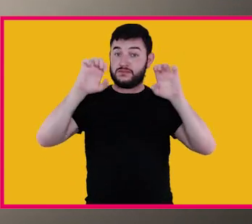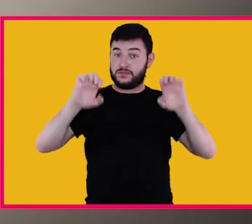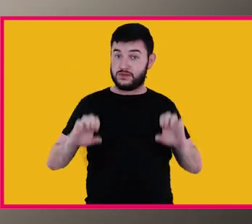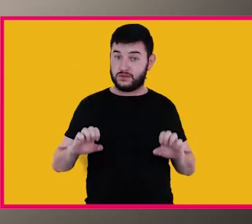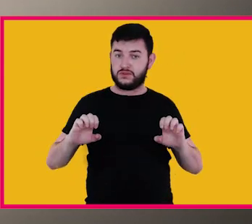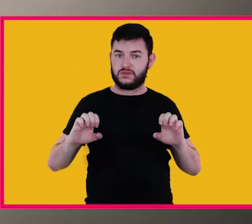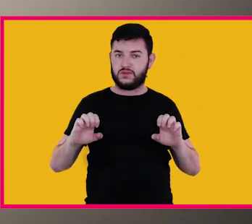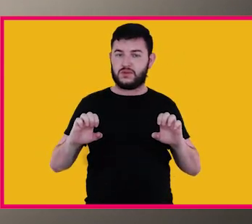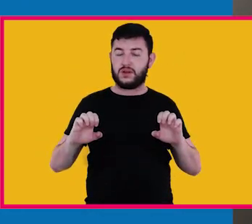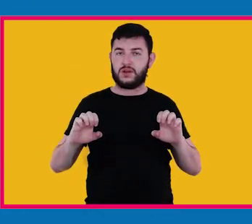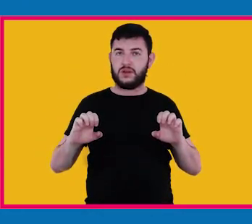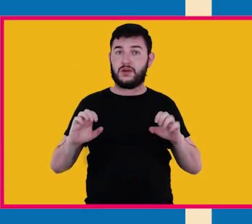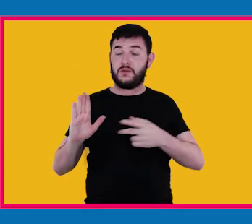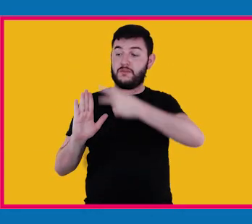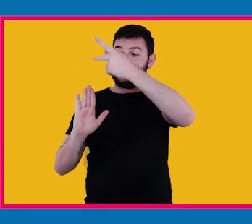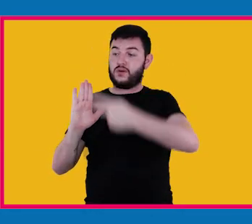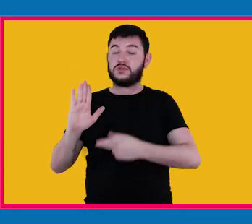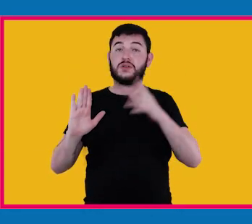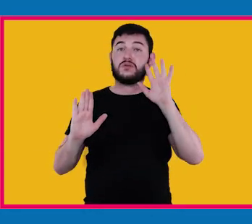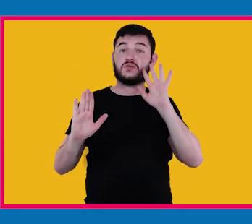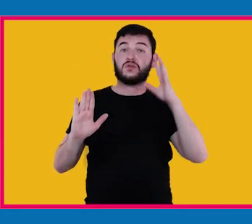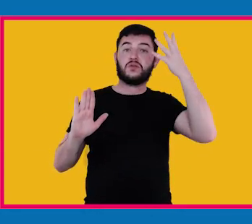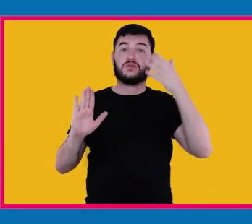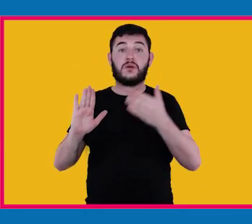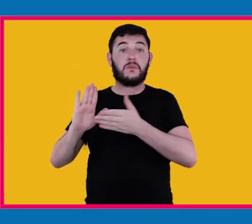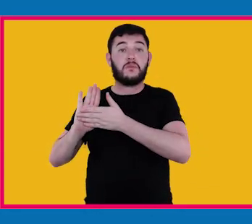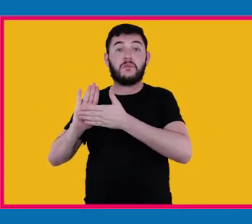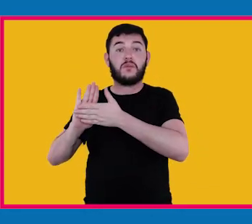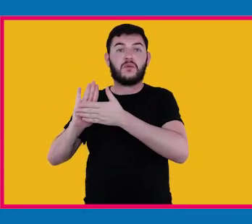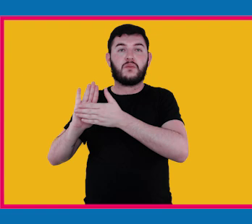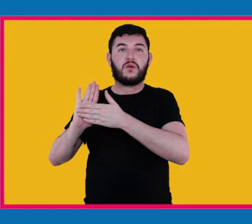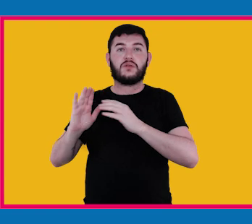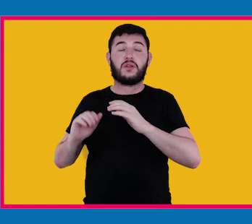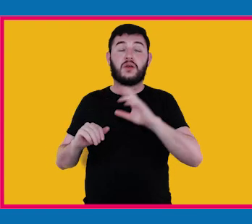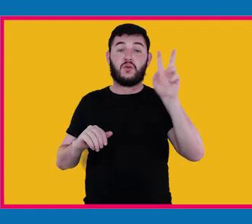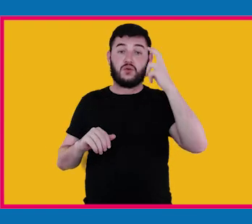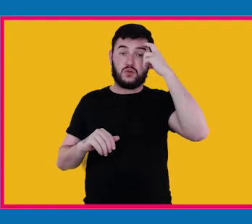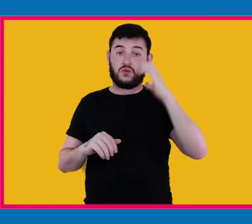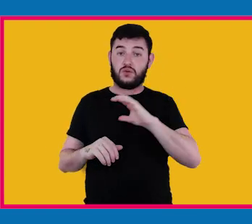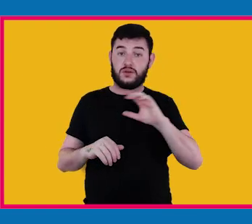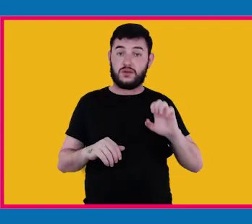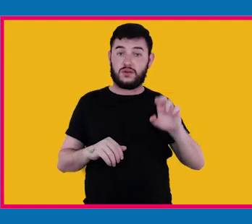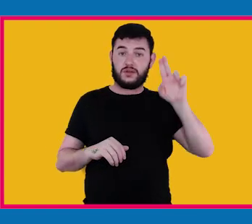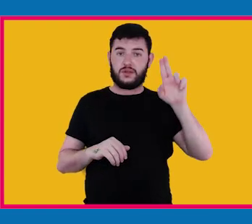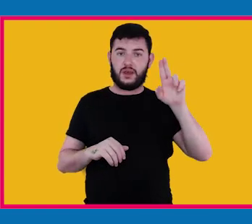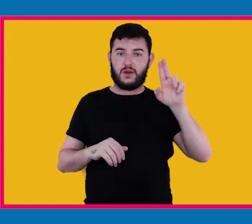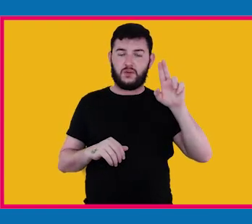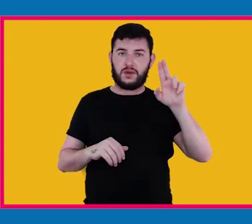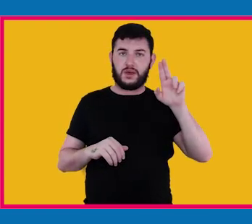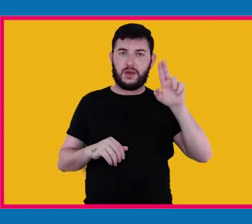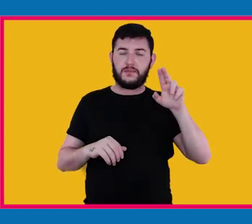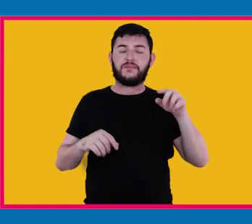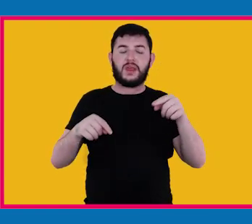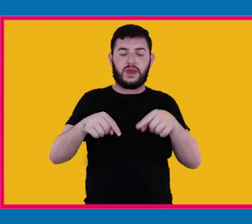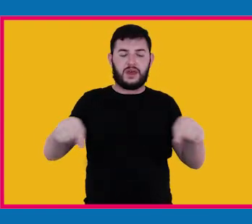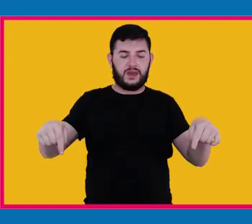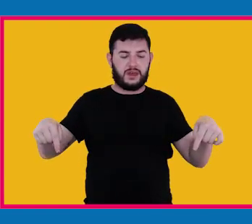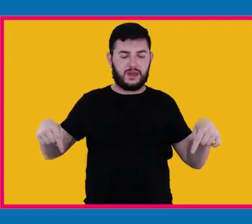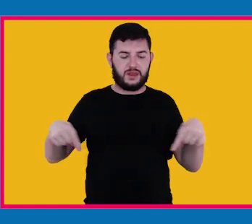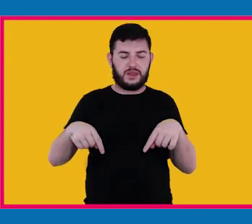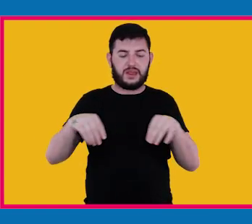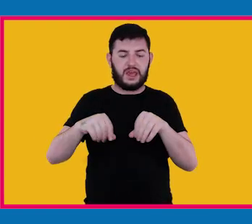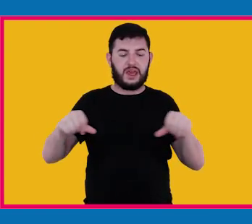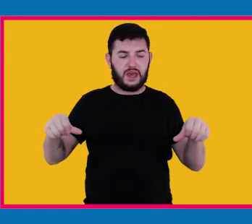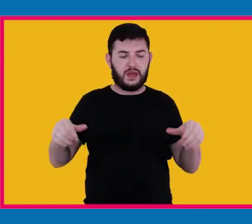de uma outra questão do projeto. A proposta, desde o início, foi de que o Céu da Cultura pudesse ser construído em terrenos pequenos para o padrão público, ou seja, a